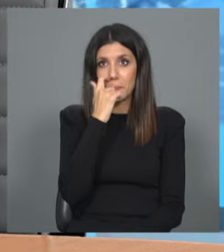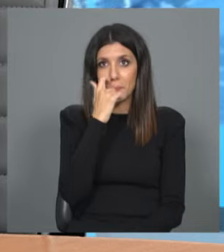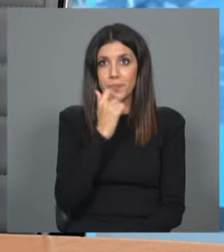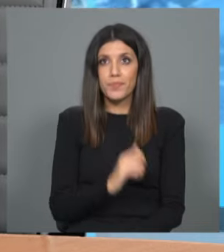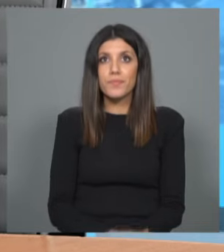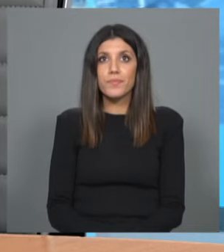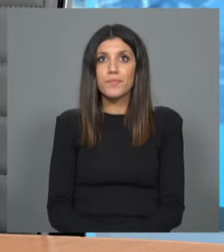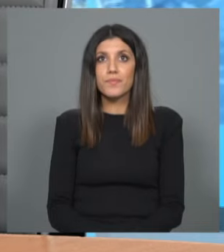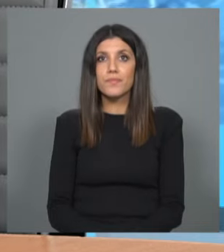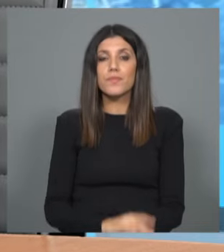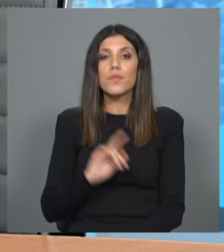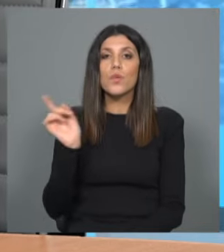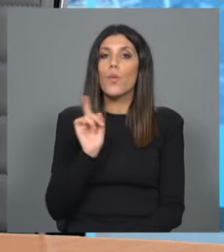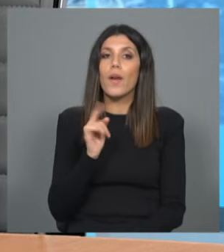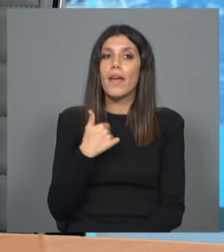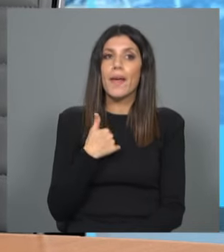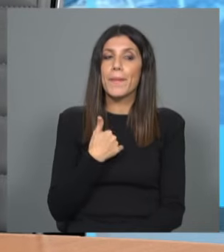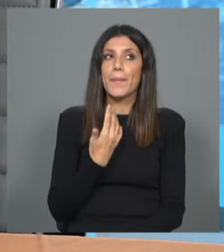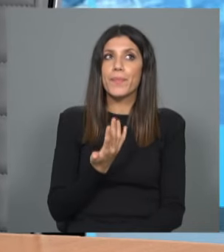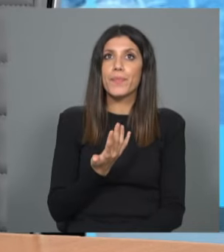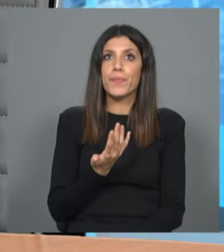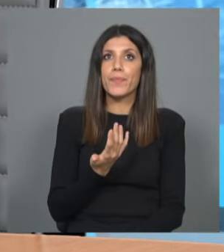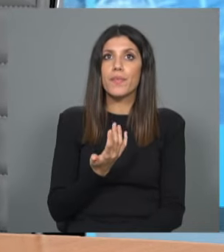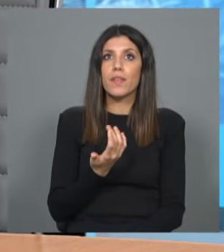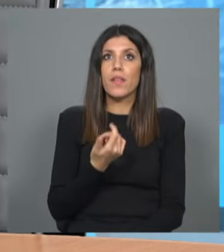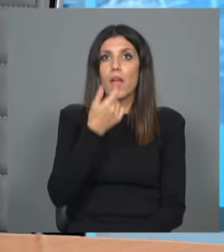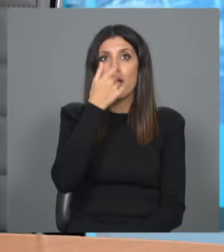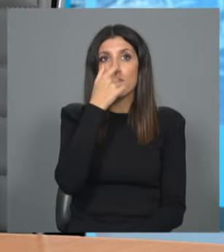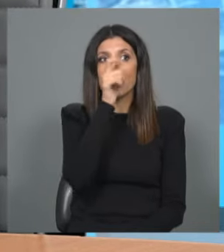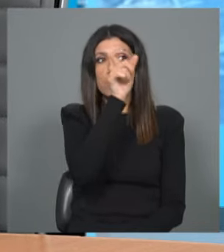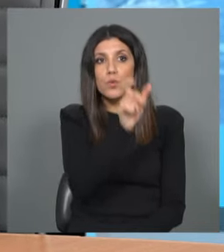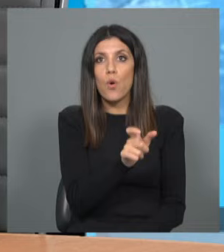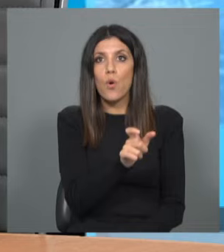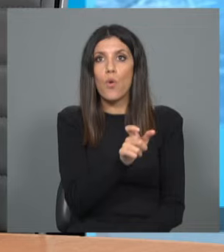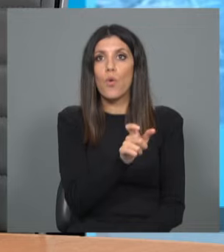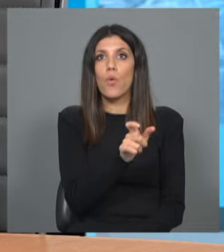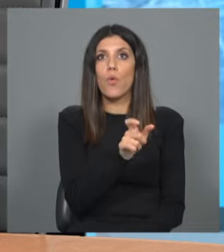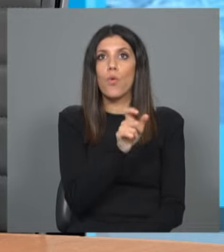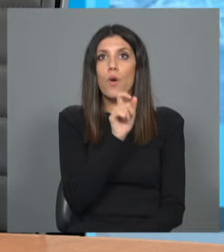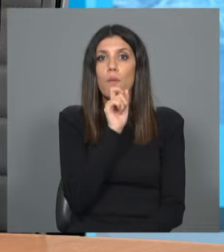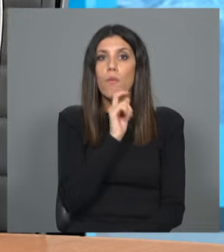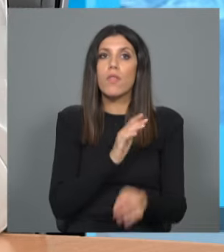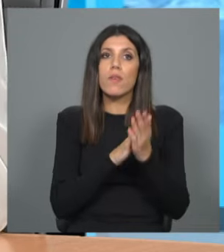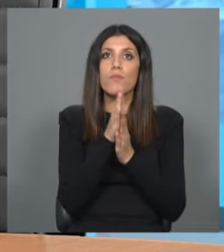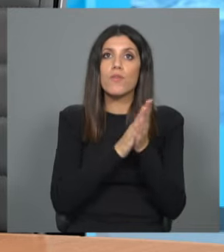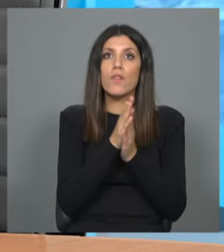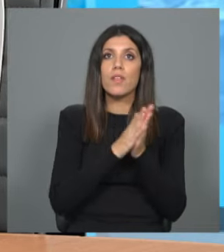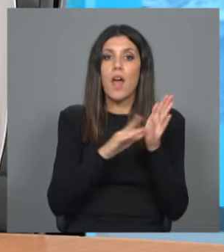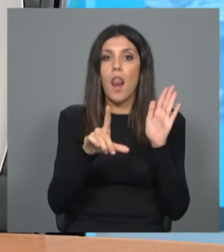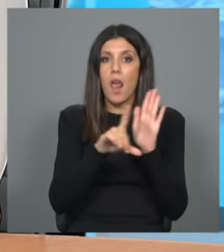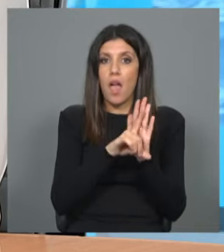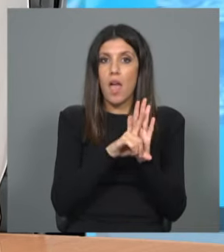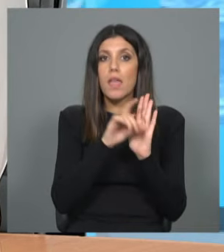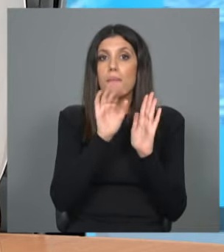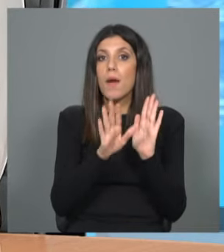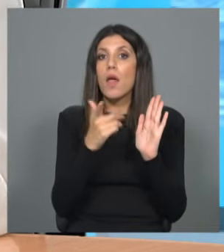Eu não estou a dizer que não haja pessoas individuais que possam usufruir dessa lei, mas não podemos, por causa